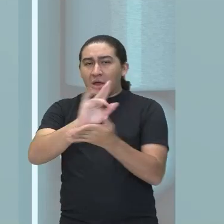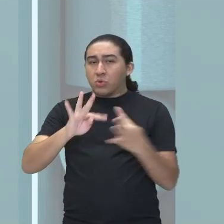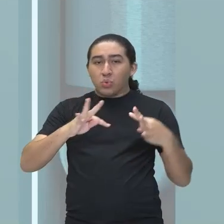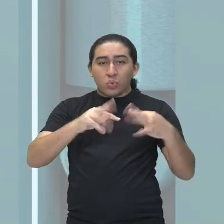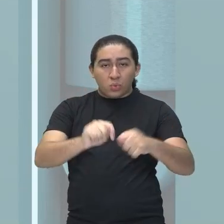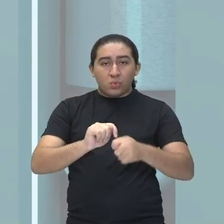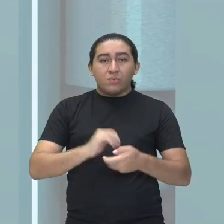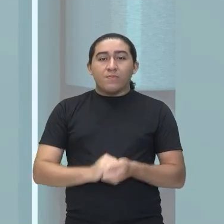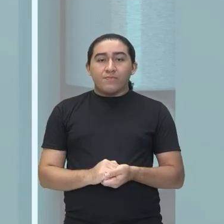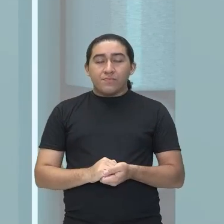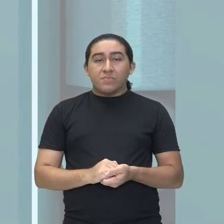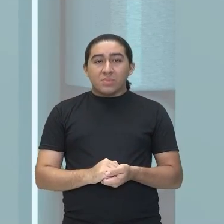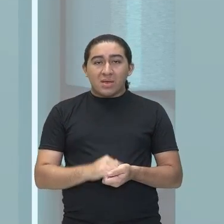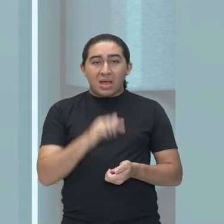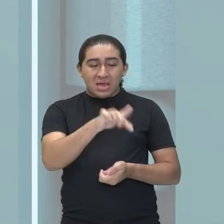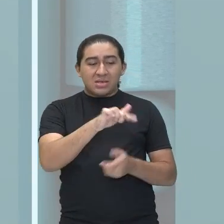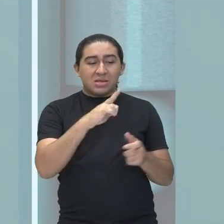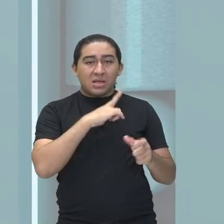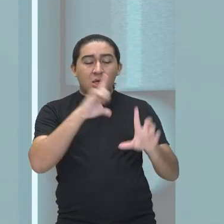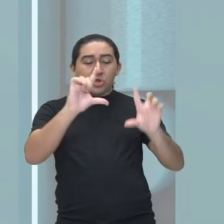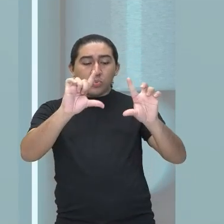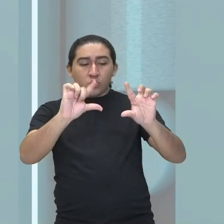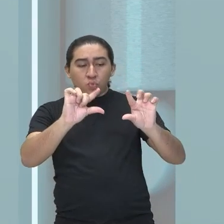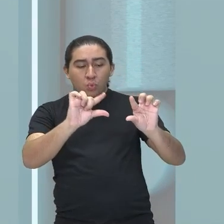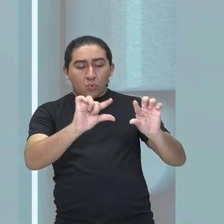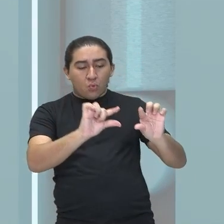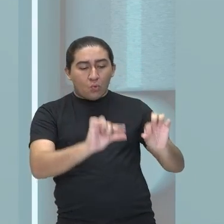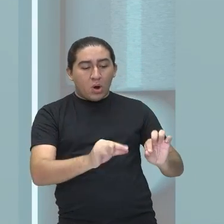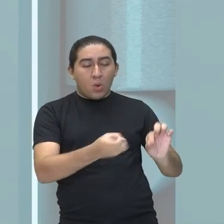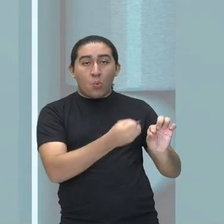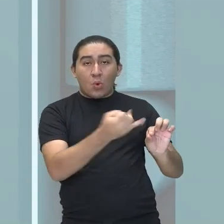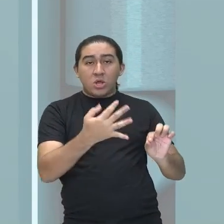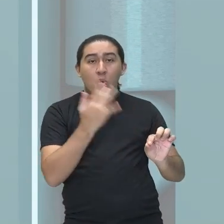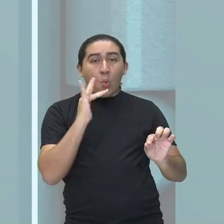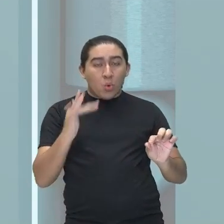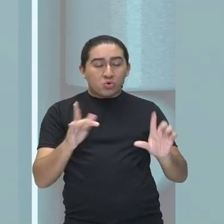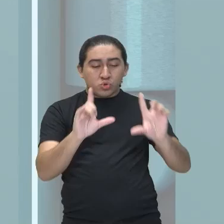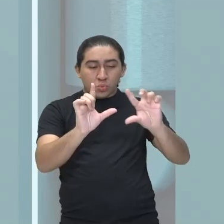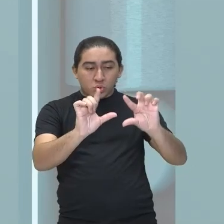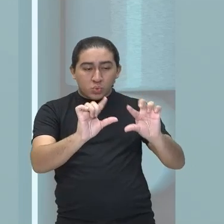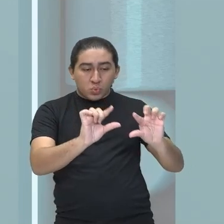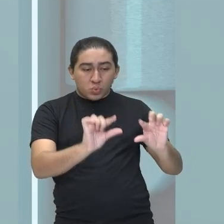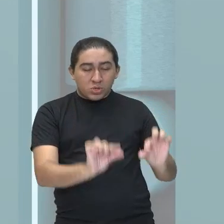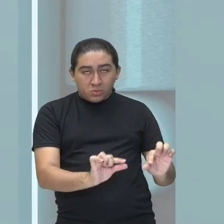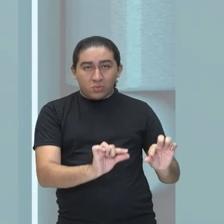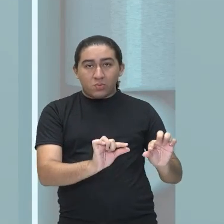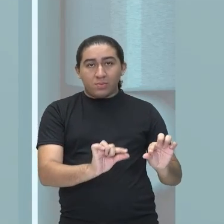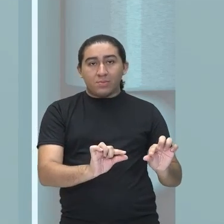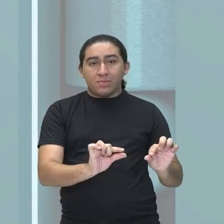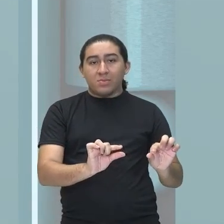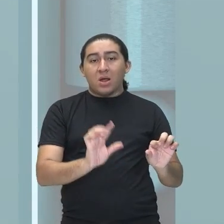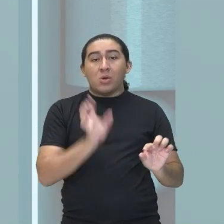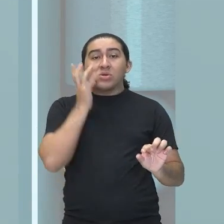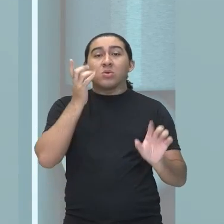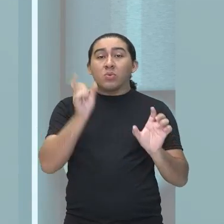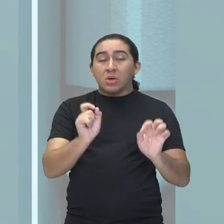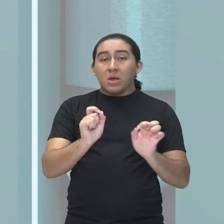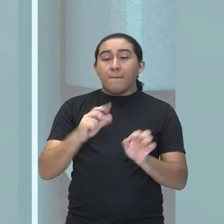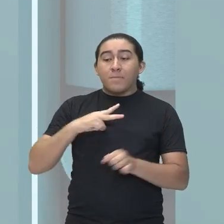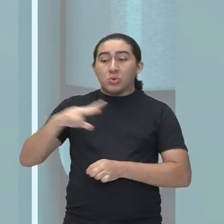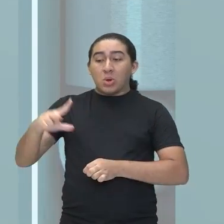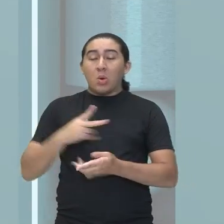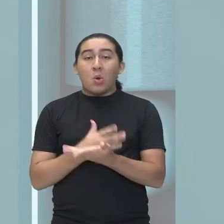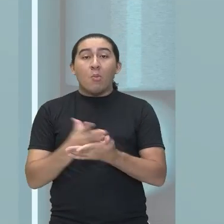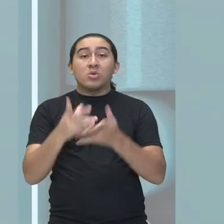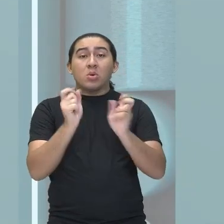Quando diminuiu a questão, a quantia de ouro para exportar, para mandar para Portugal, Portugal começou a